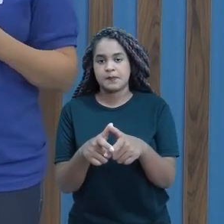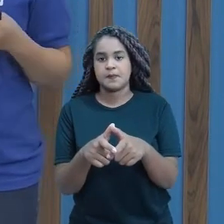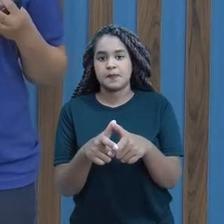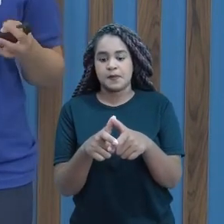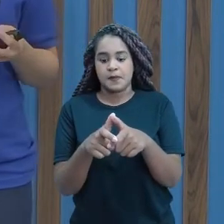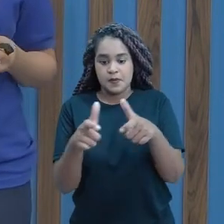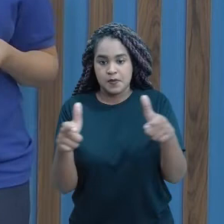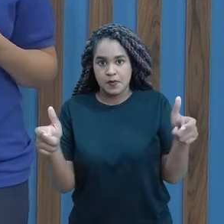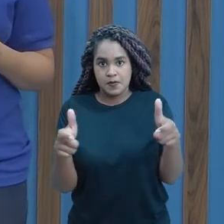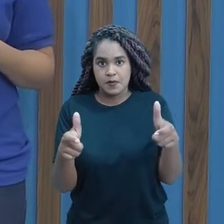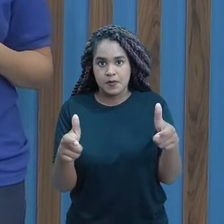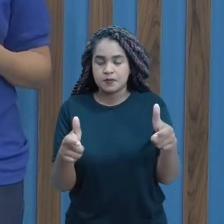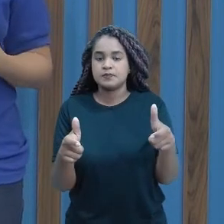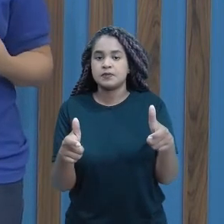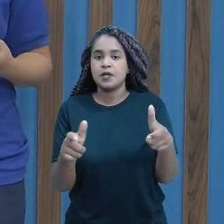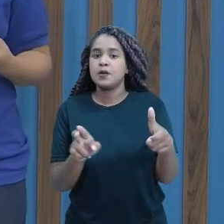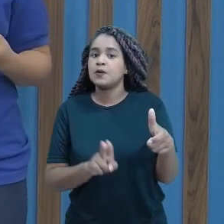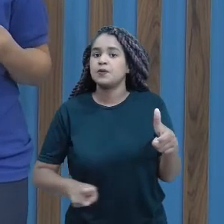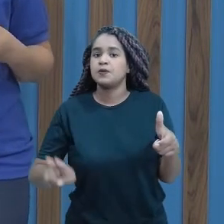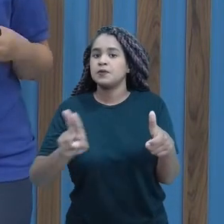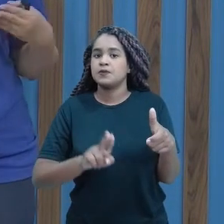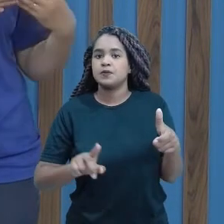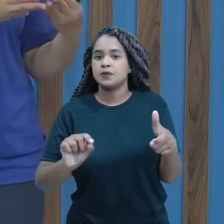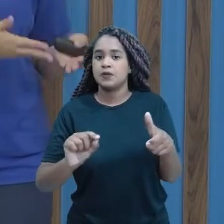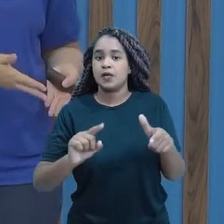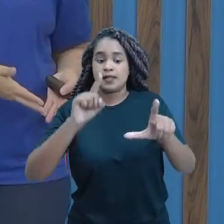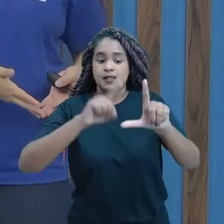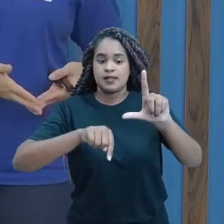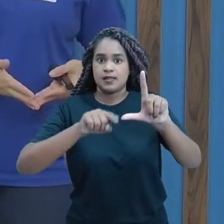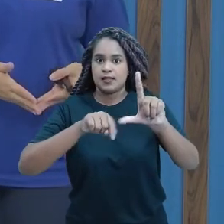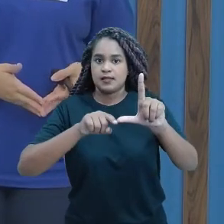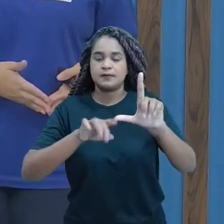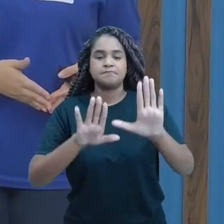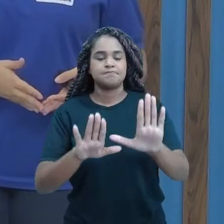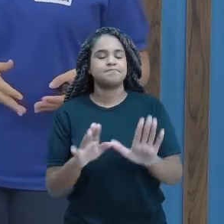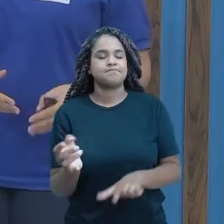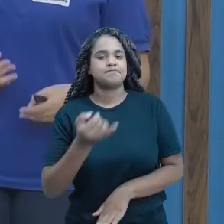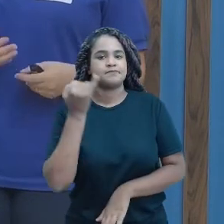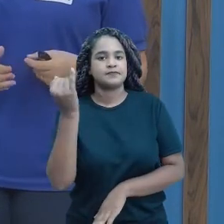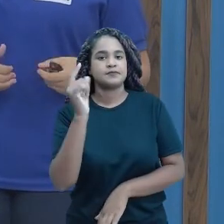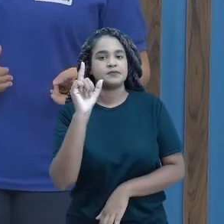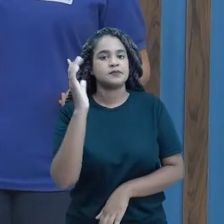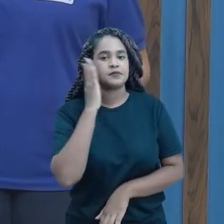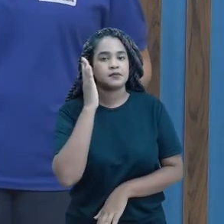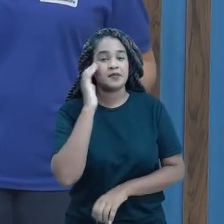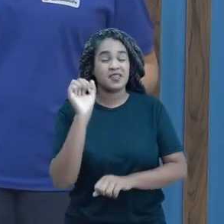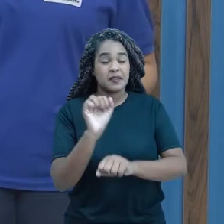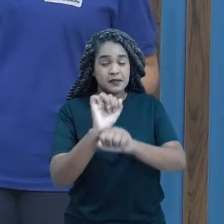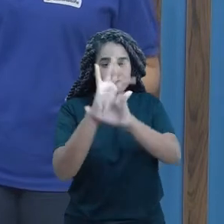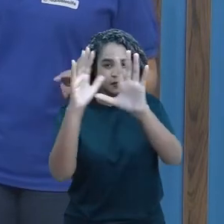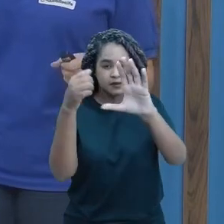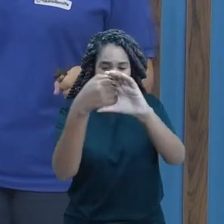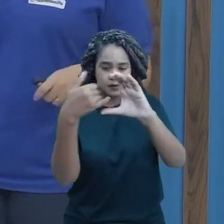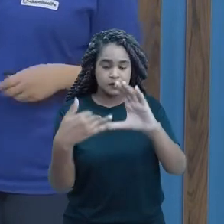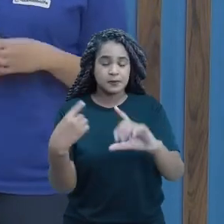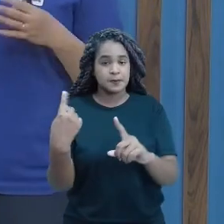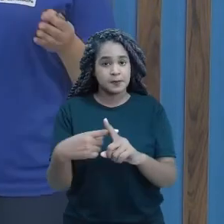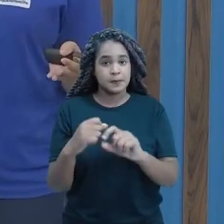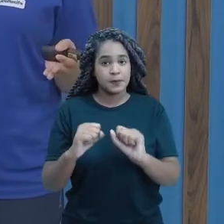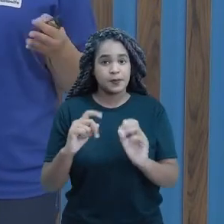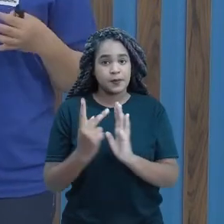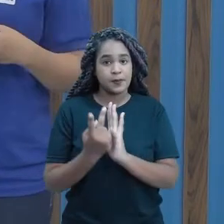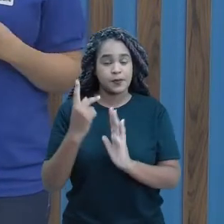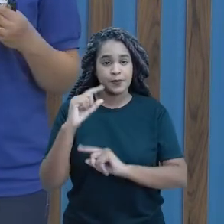utilizar letras para isso, é importante que você entenda o comportamento daquele elemento. Porque pode vir em outra situação, ou em